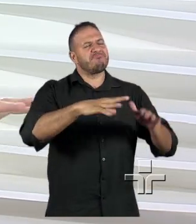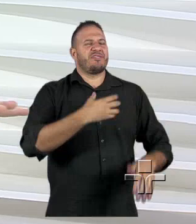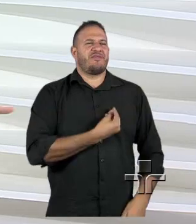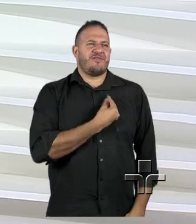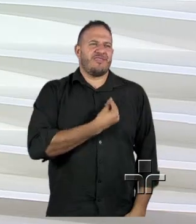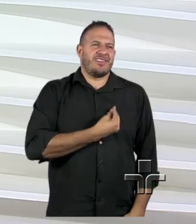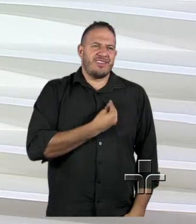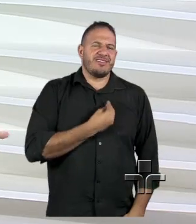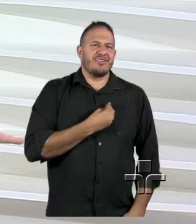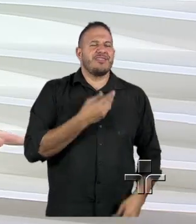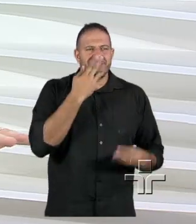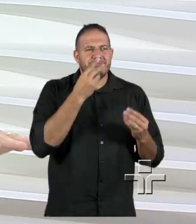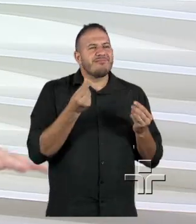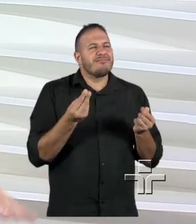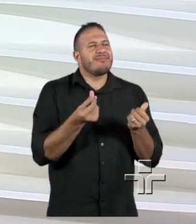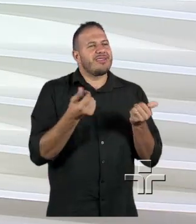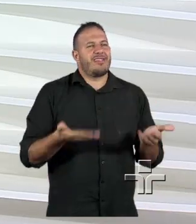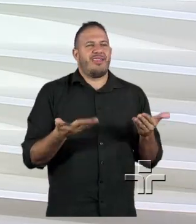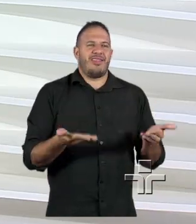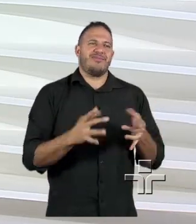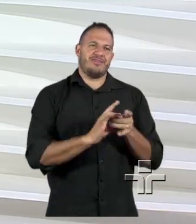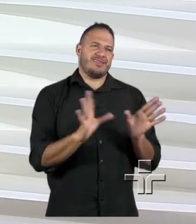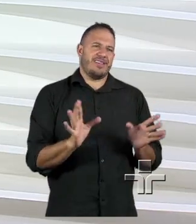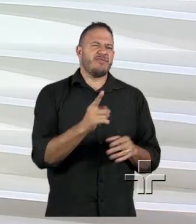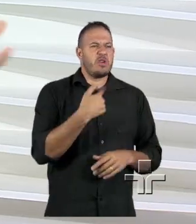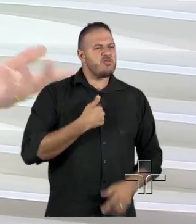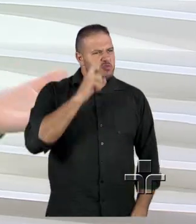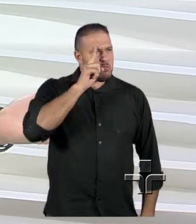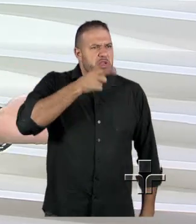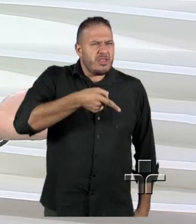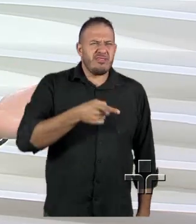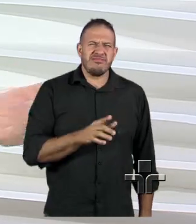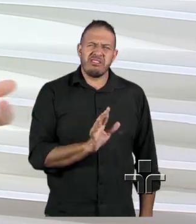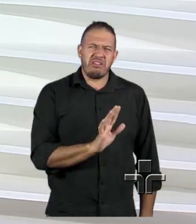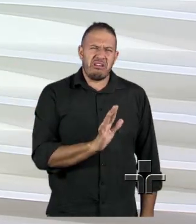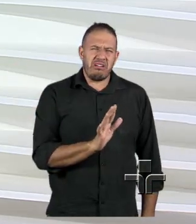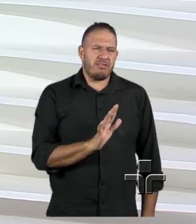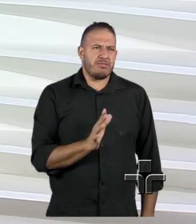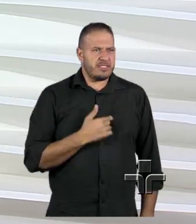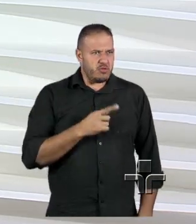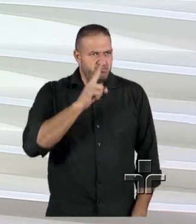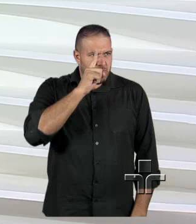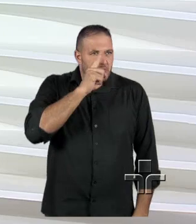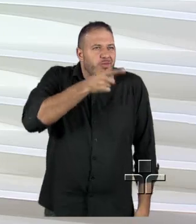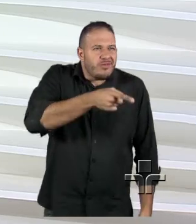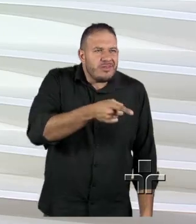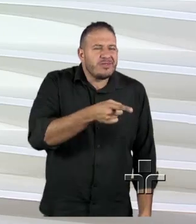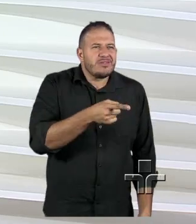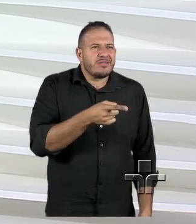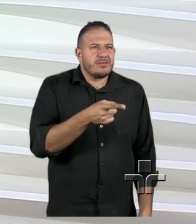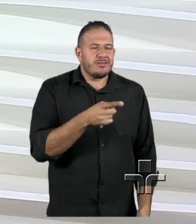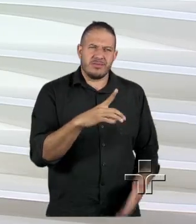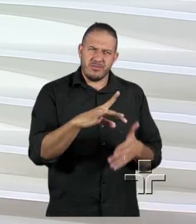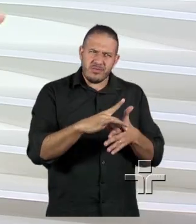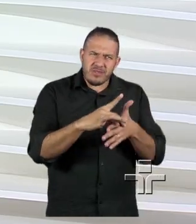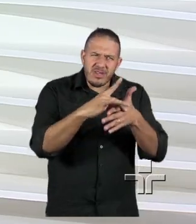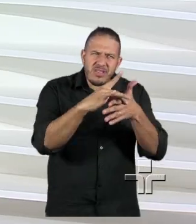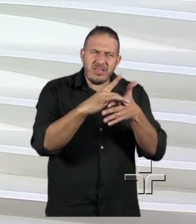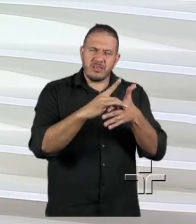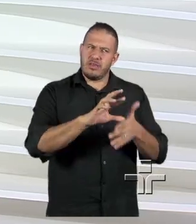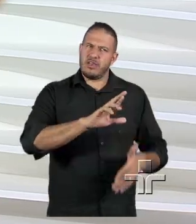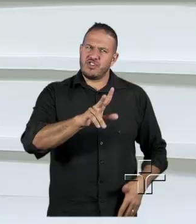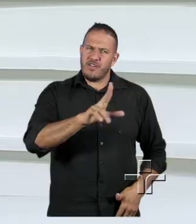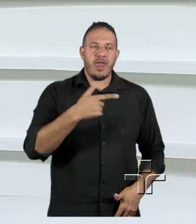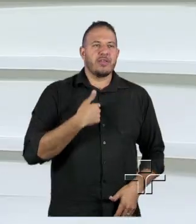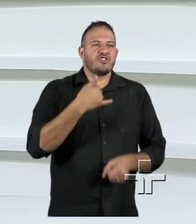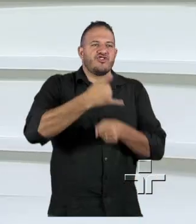mais, de uma forma mais livre, né? Assim, não, eu estou mandando. Caramba, se você dá ordem, né? Um líder, né? É diferente de você